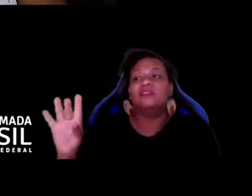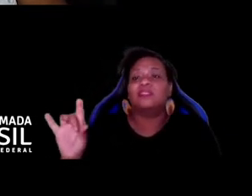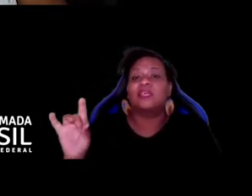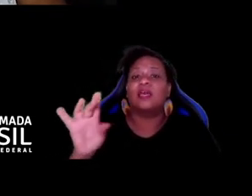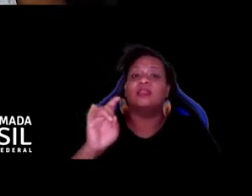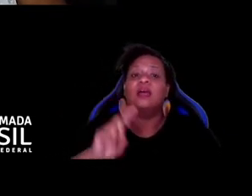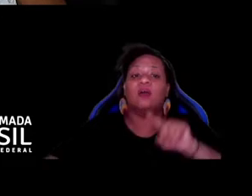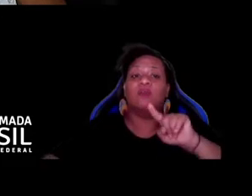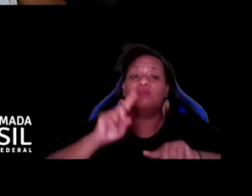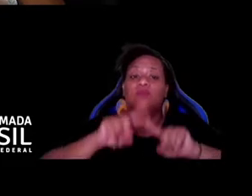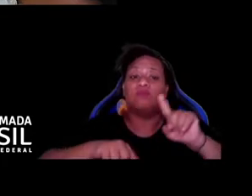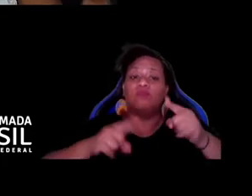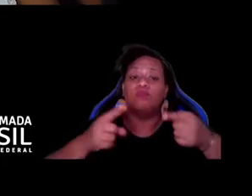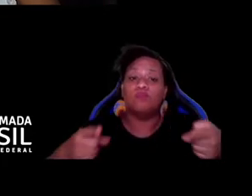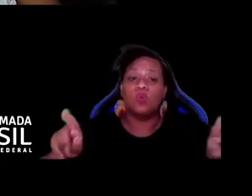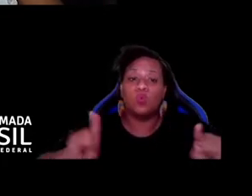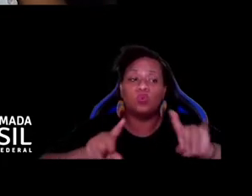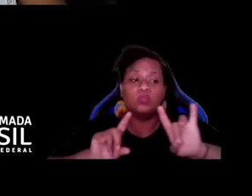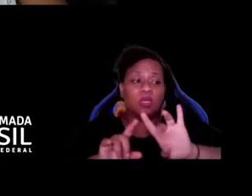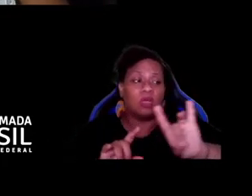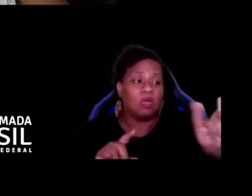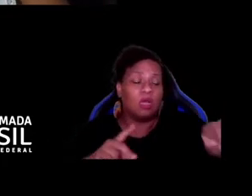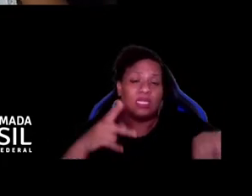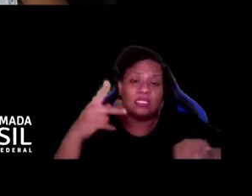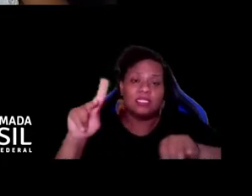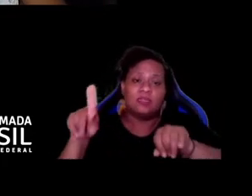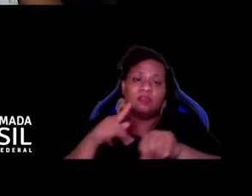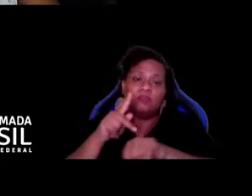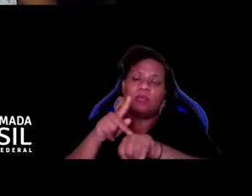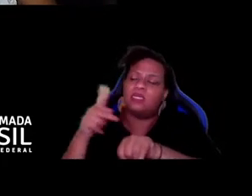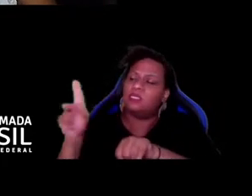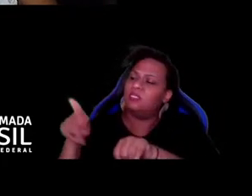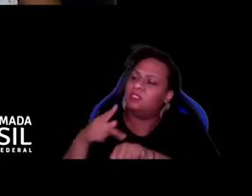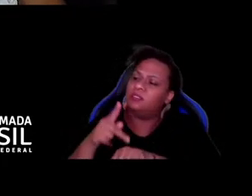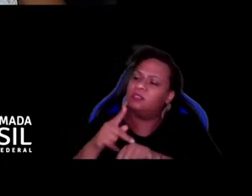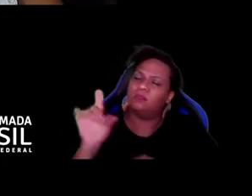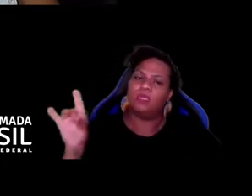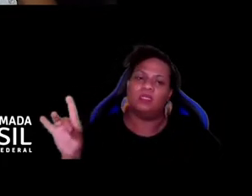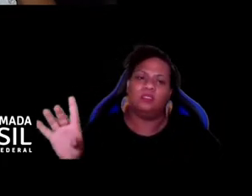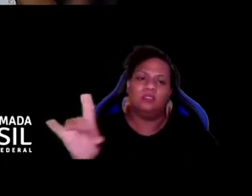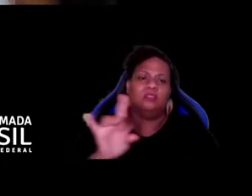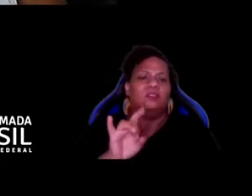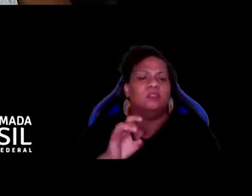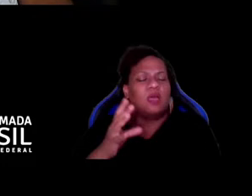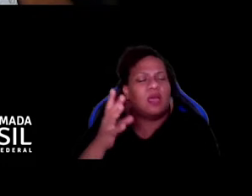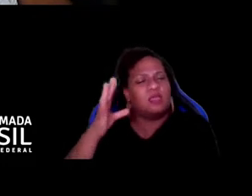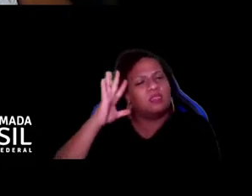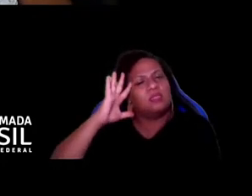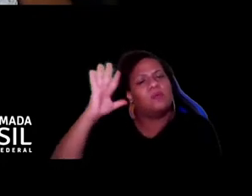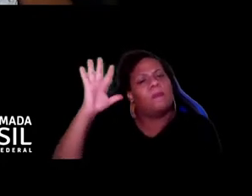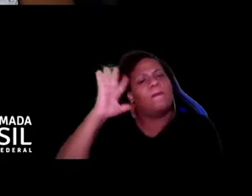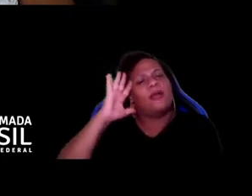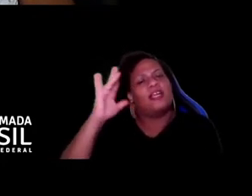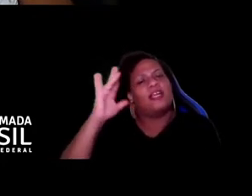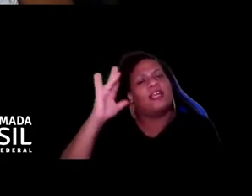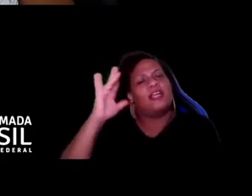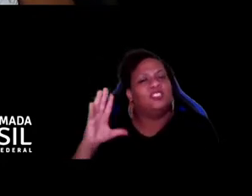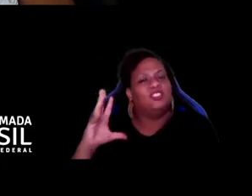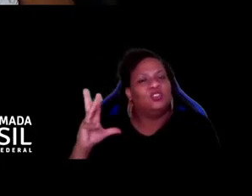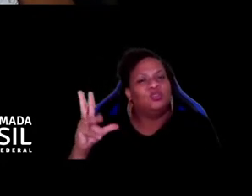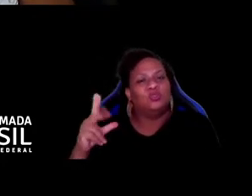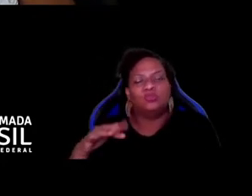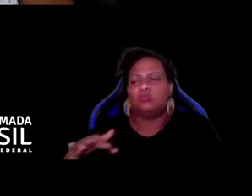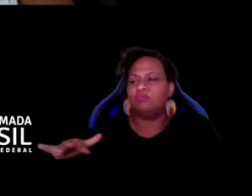instrumentos originais dos seus países. Então, você imagine, né, Nossa. tudo isso.